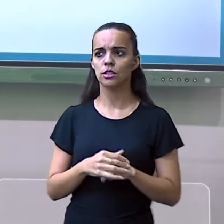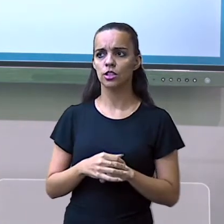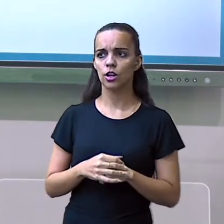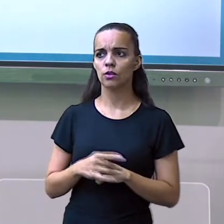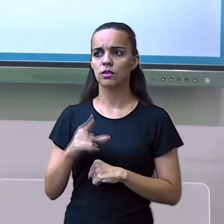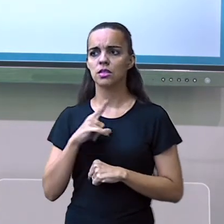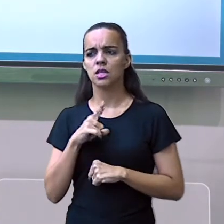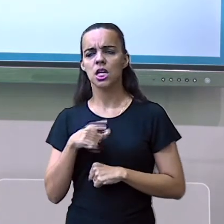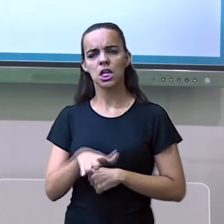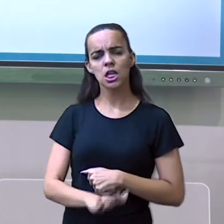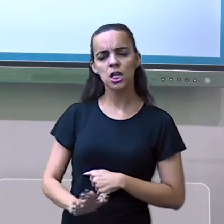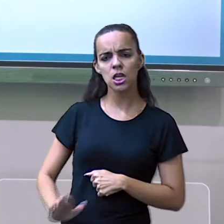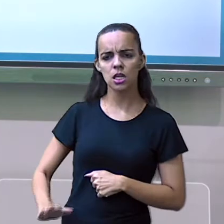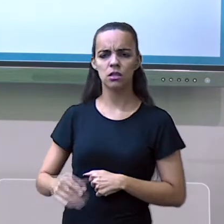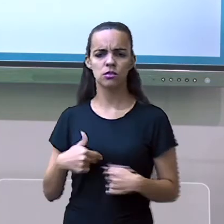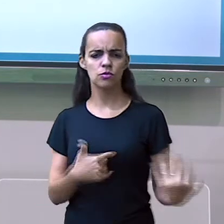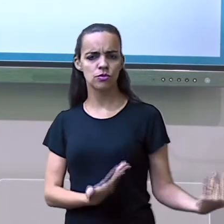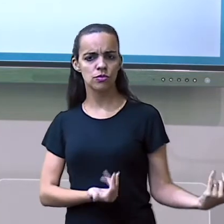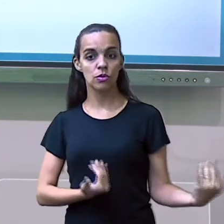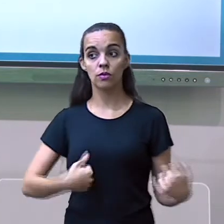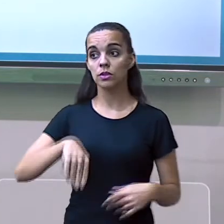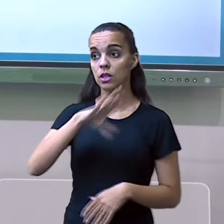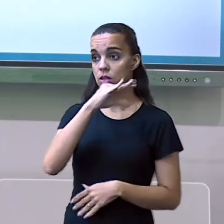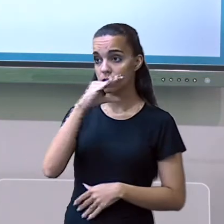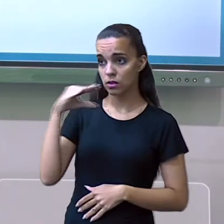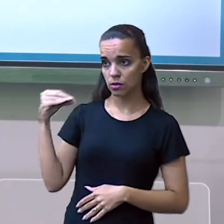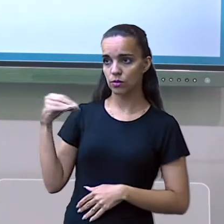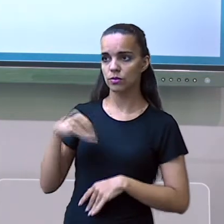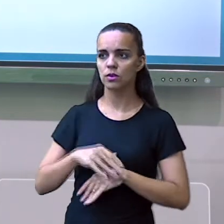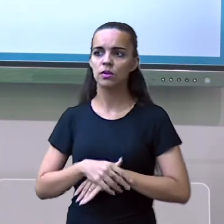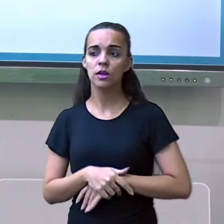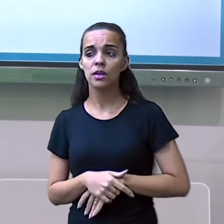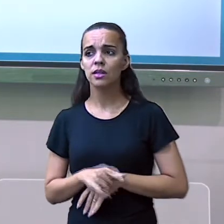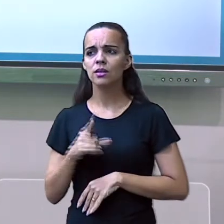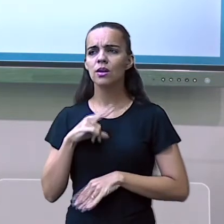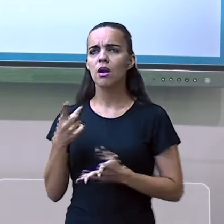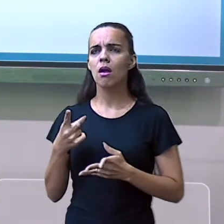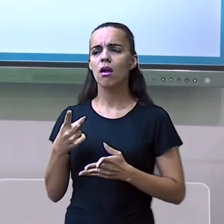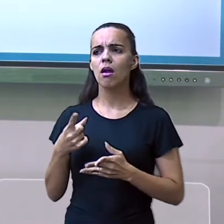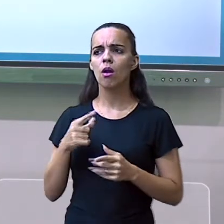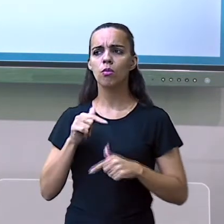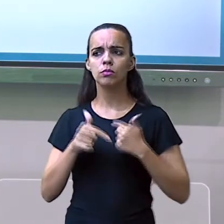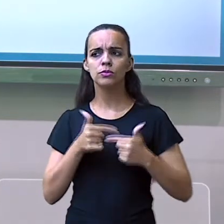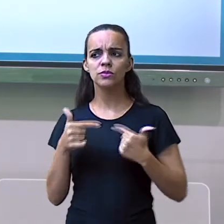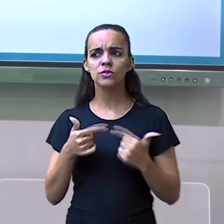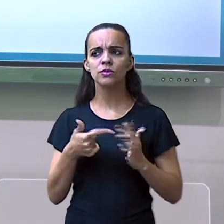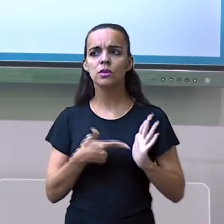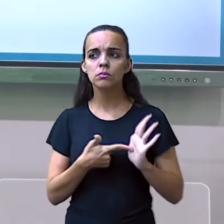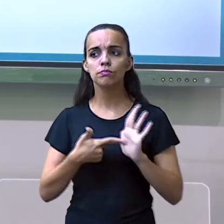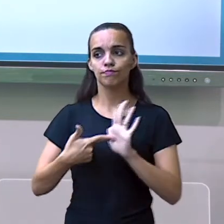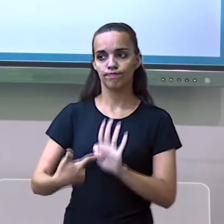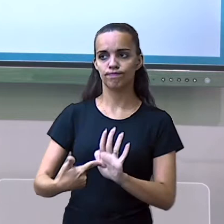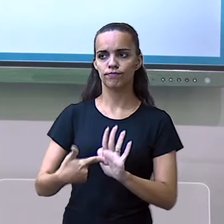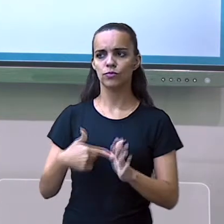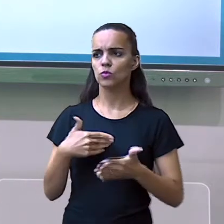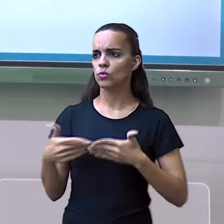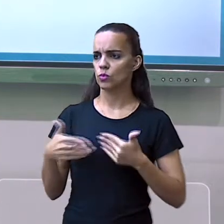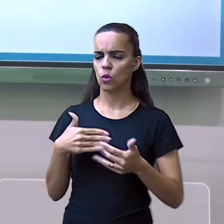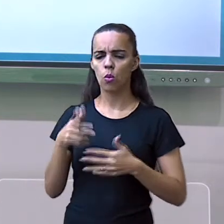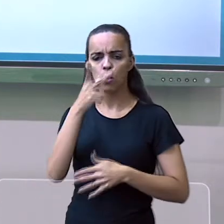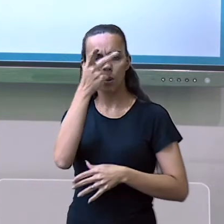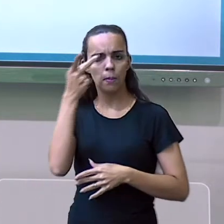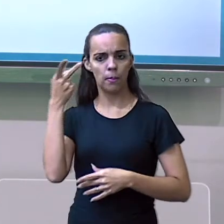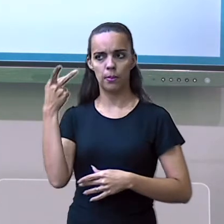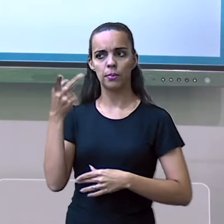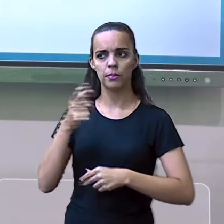crianças, jovens, adultos, mas é uma produção que pode se destinar a qualquer